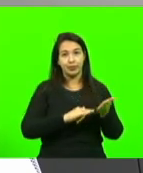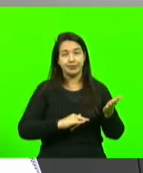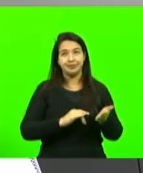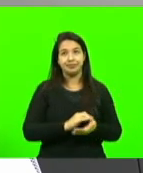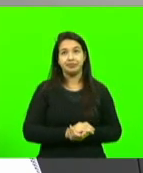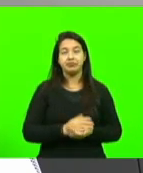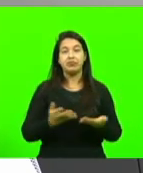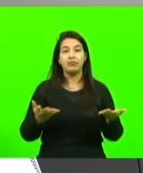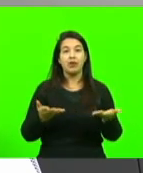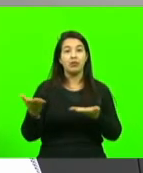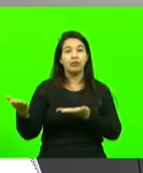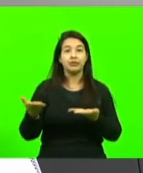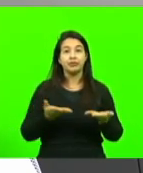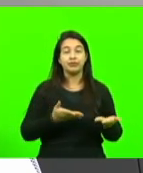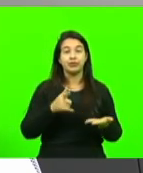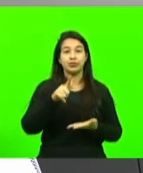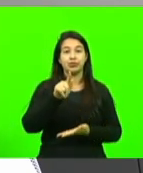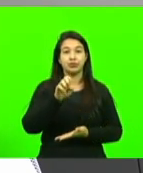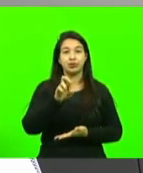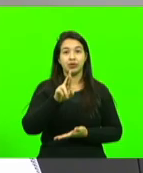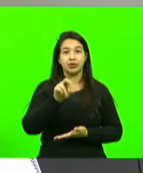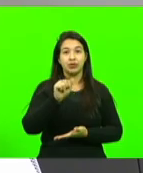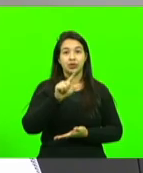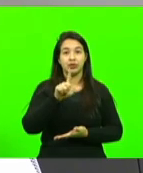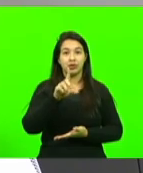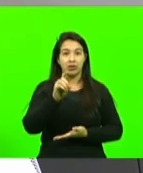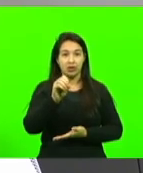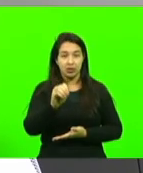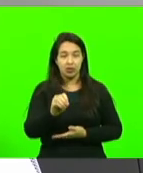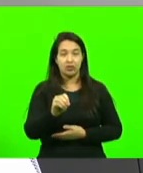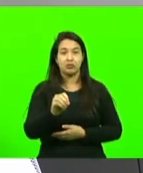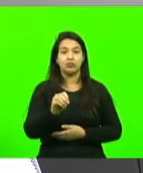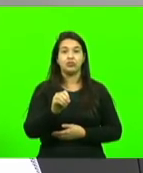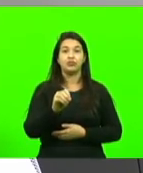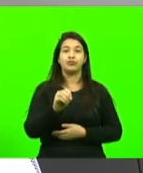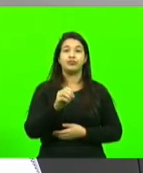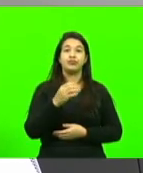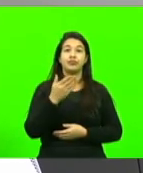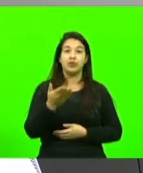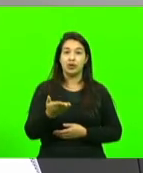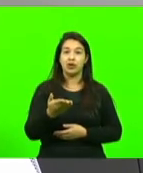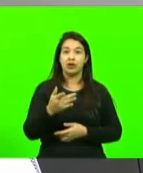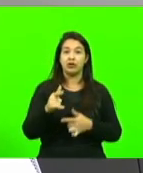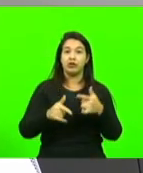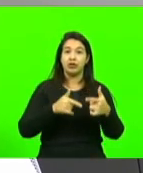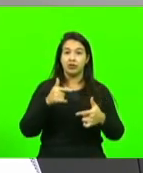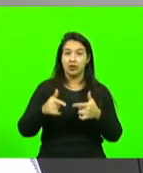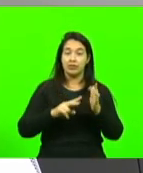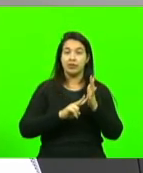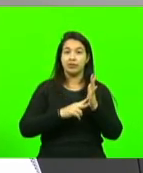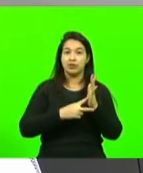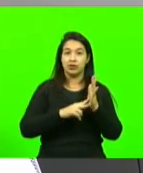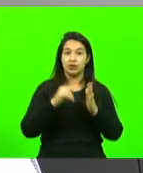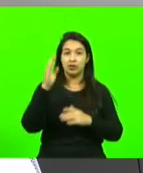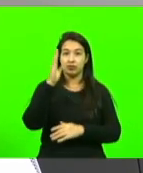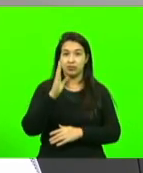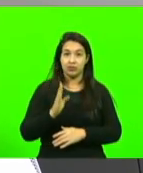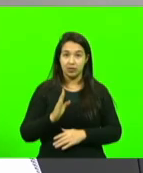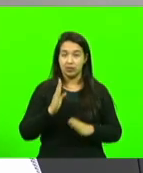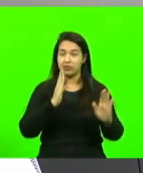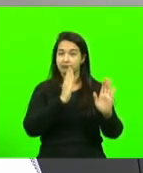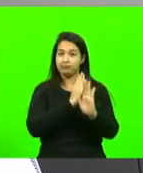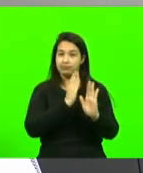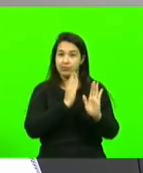Geraldo Paes pessoa que é diretor de Formação sindical e relações intersindicais do sindicato Nacional de